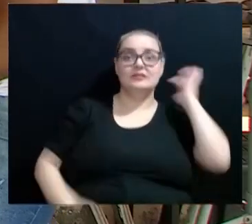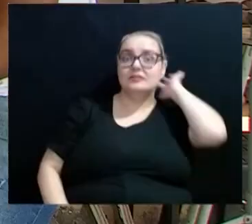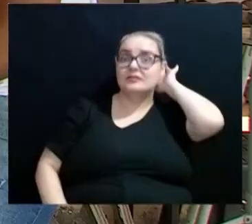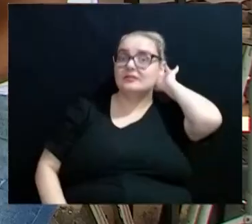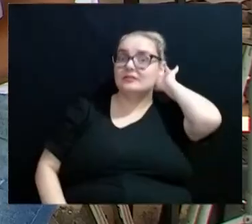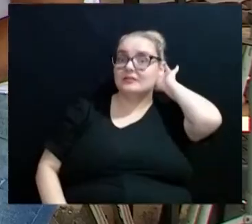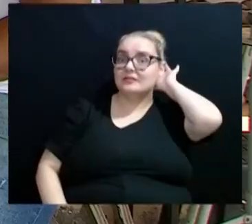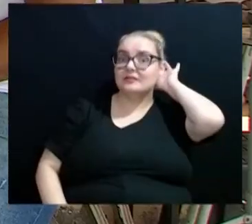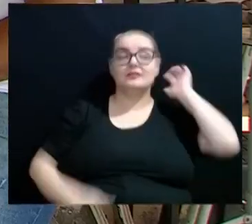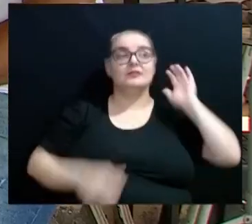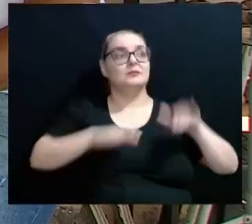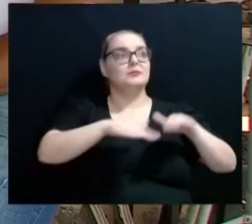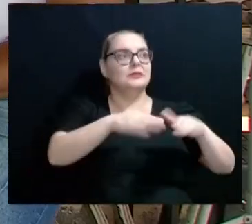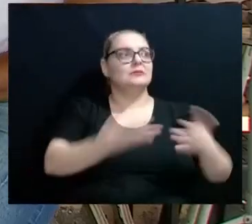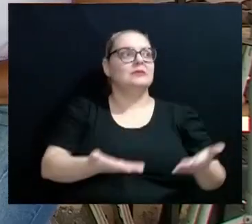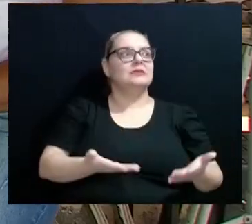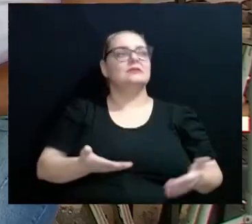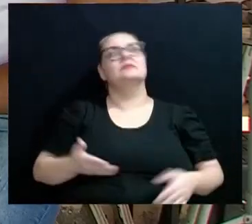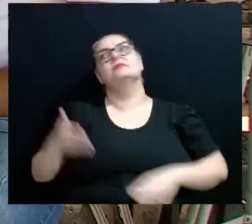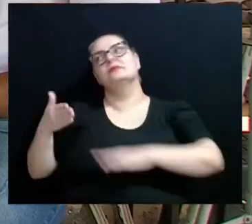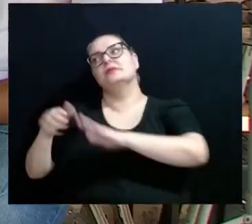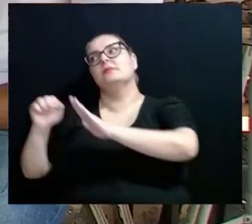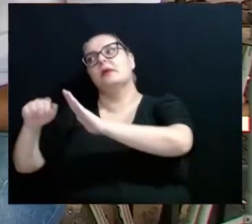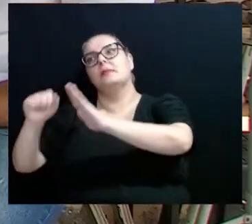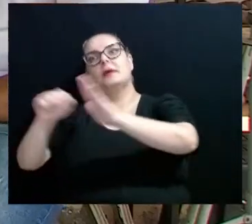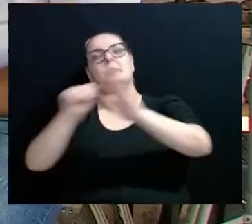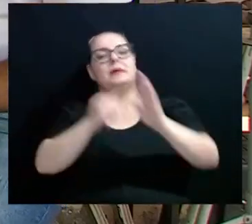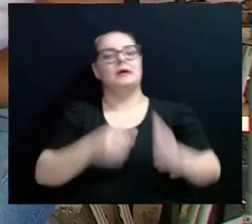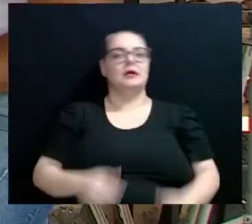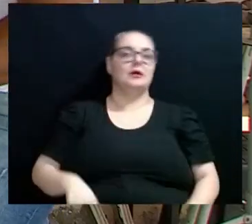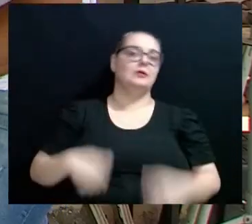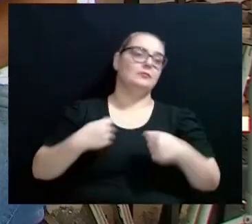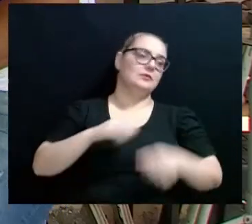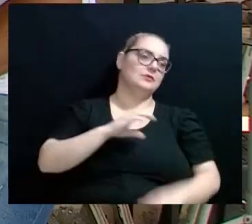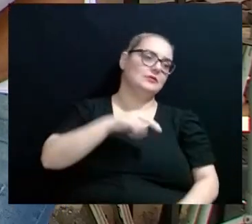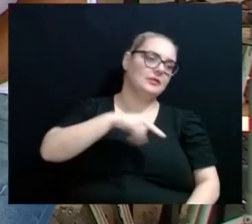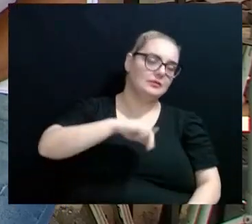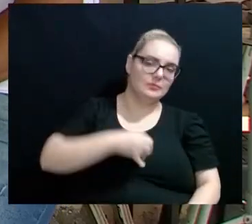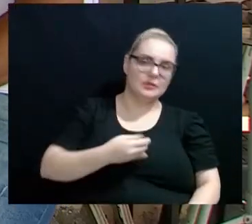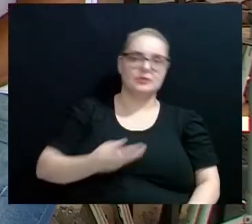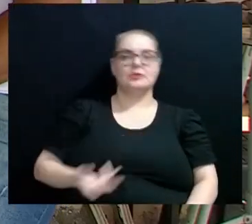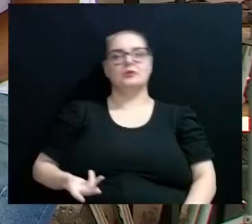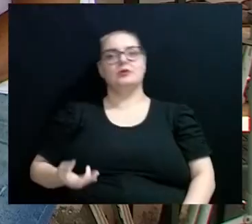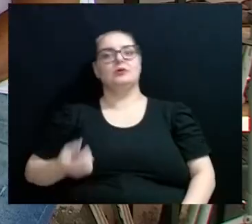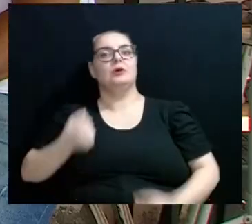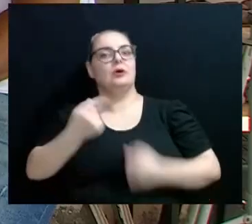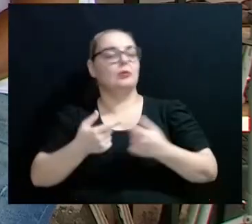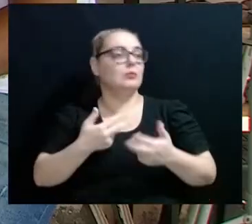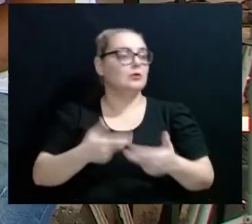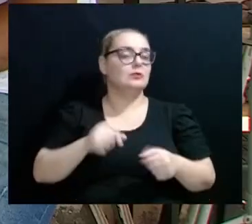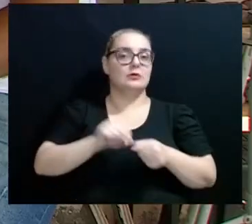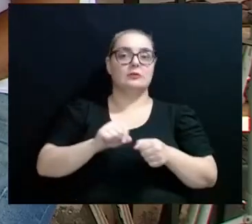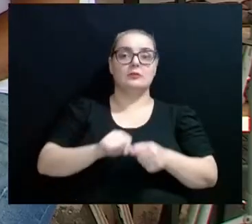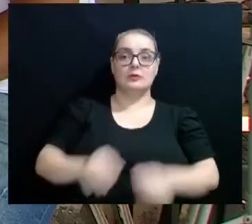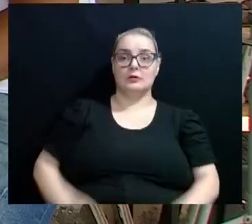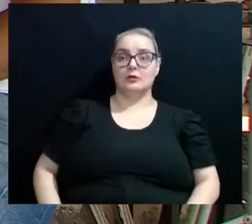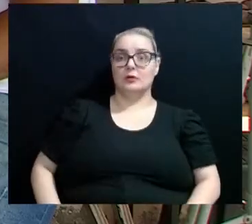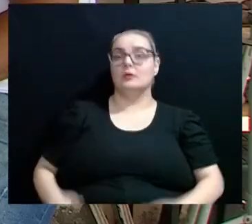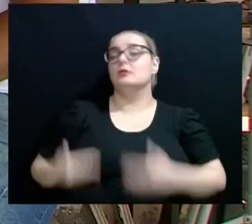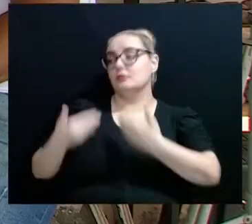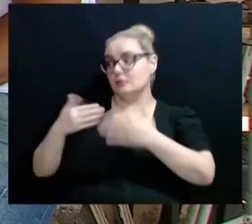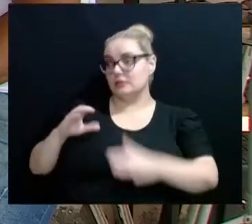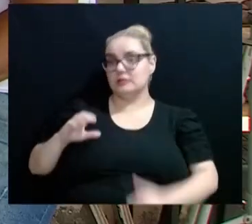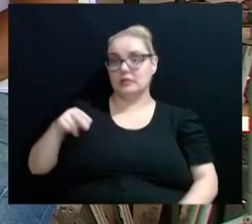nada. Então, assim. No começo, mas aí quando foi esse passo a passo de porta em porta, que você falou, não, eu preciso